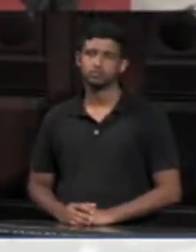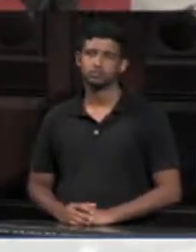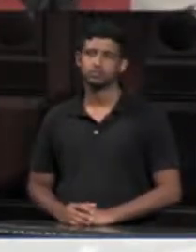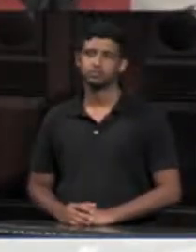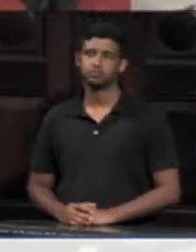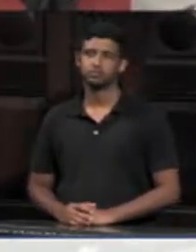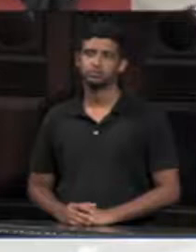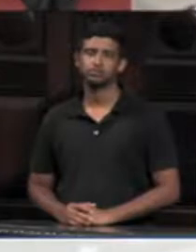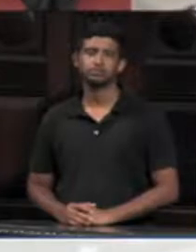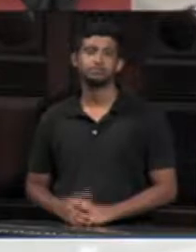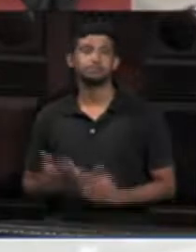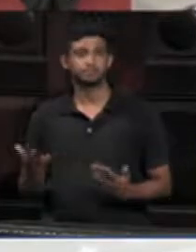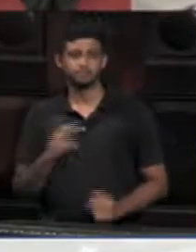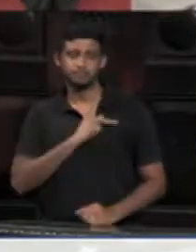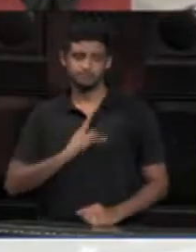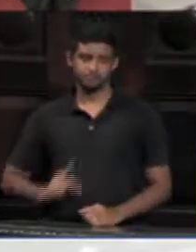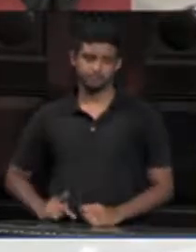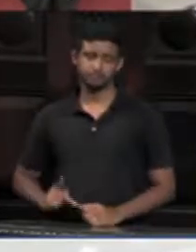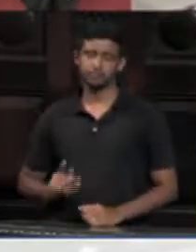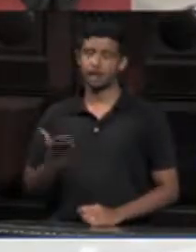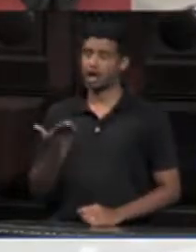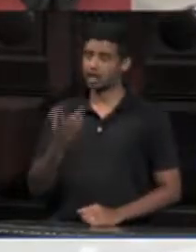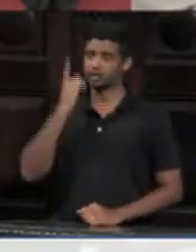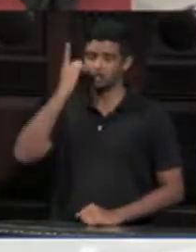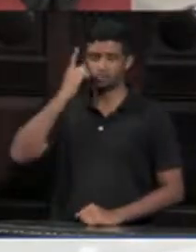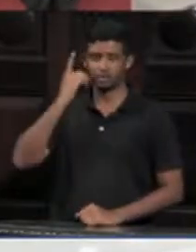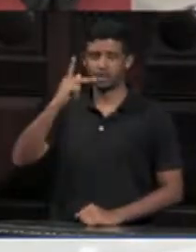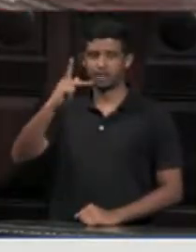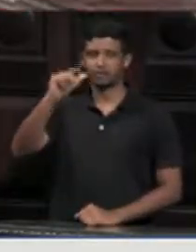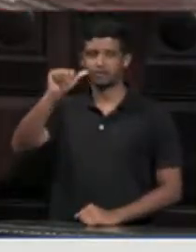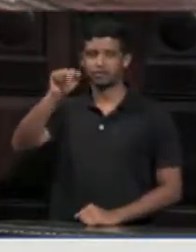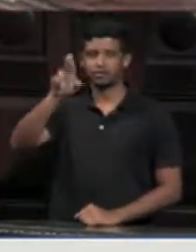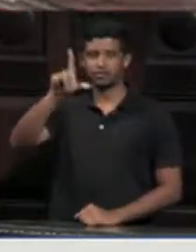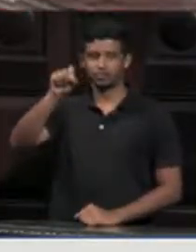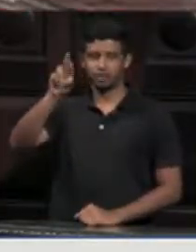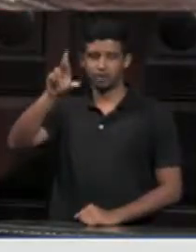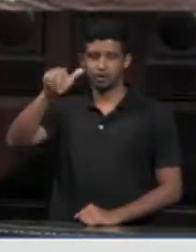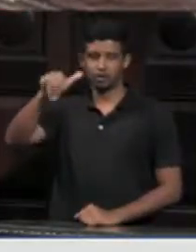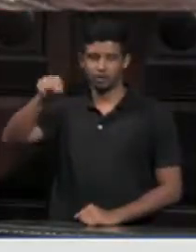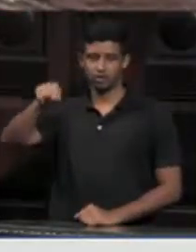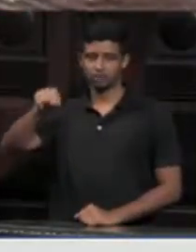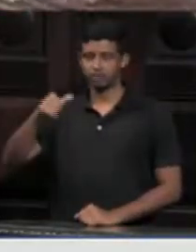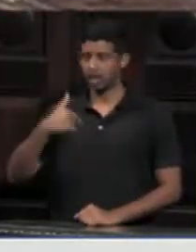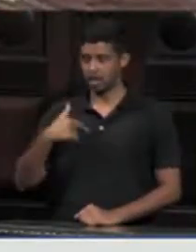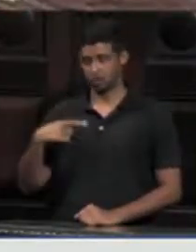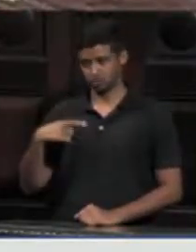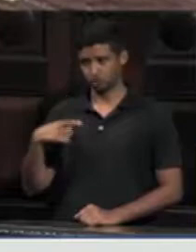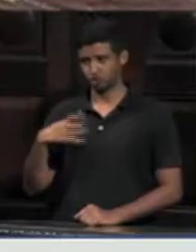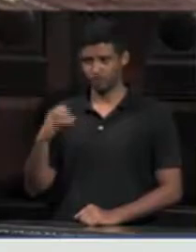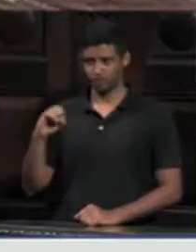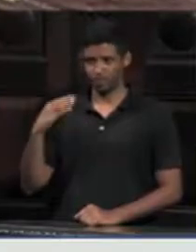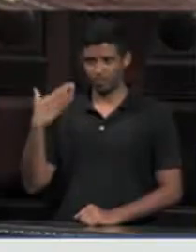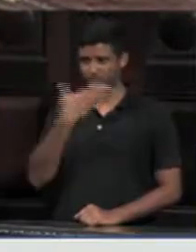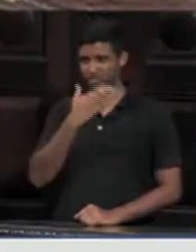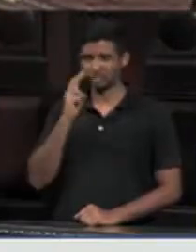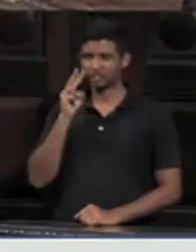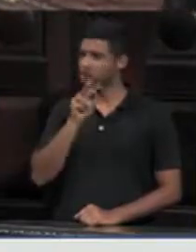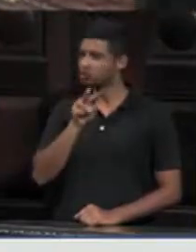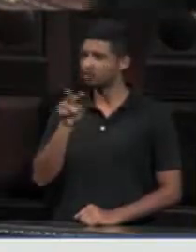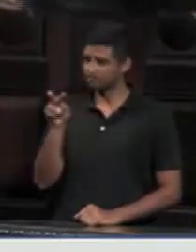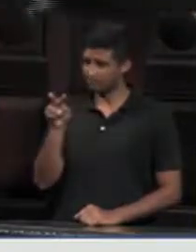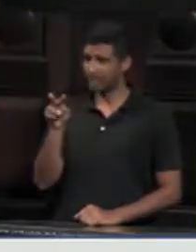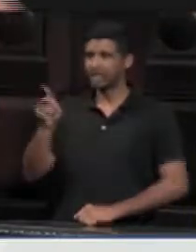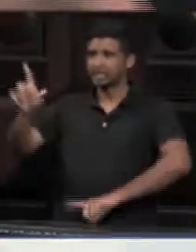Senhor presidente. Deputado Paulo Ramos. Eu tive a oportunidade de ver num programa